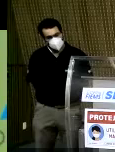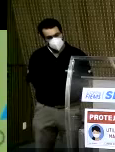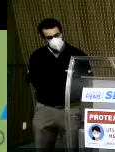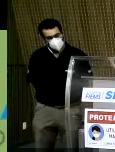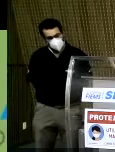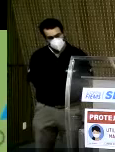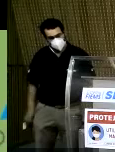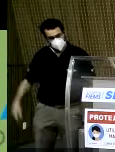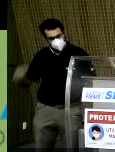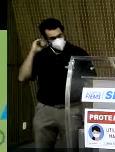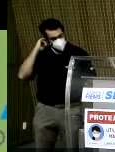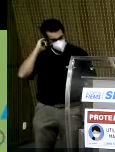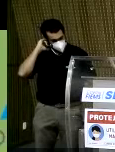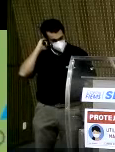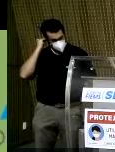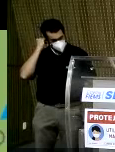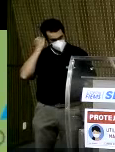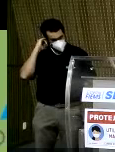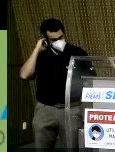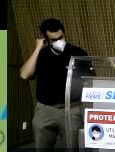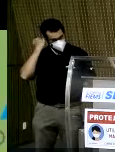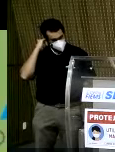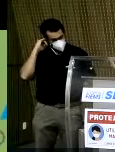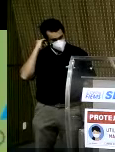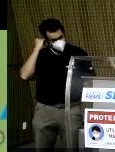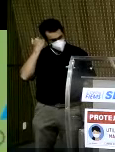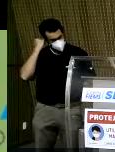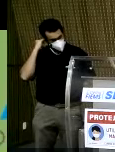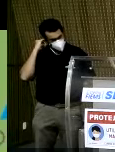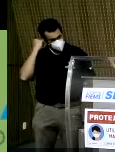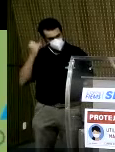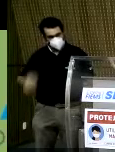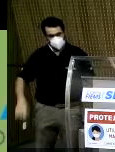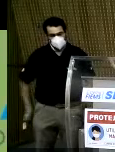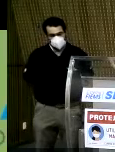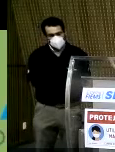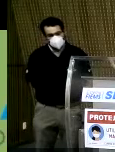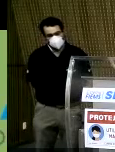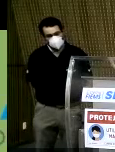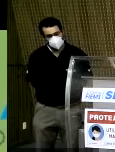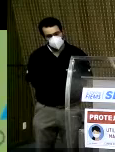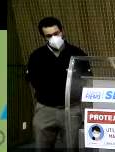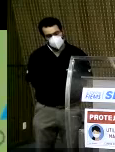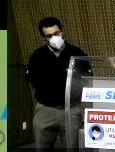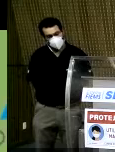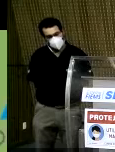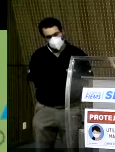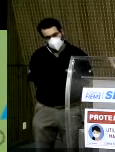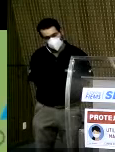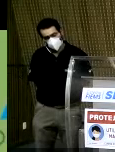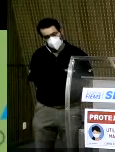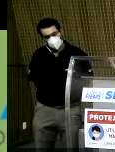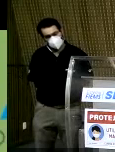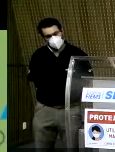pré-natal do parceiro. Uma consulta por gestante cadastradas. População 98, 2020, zero.